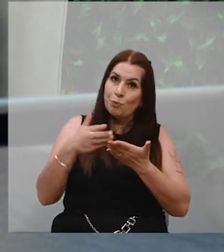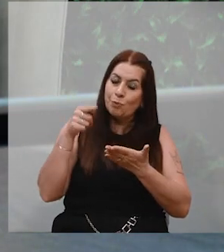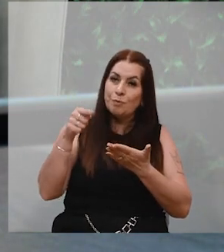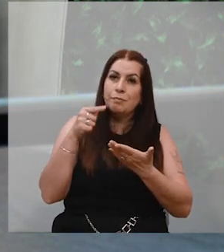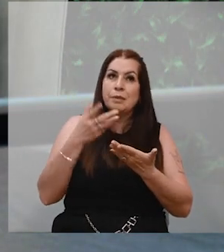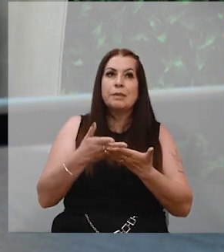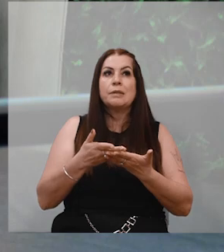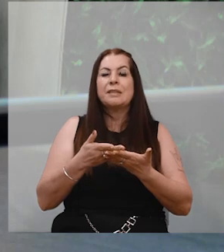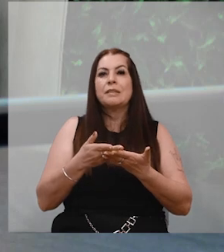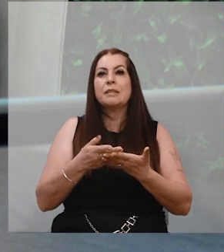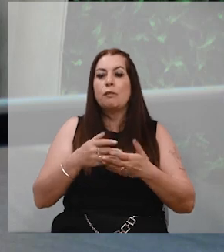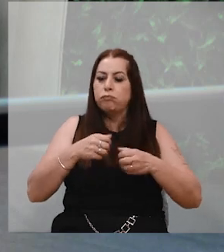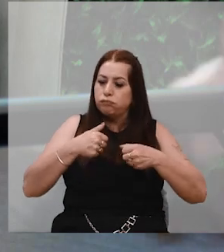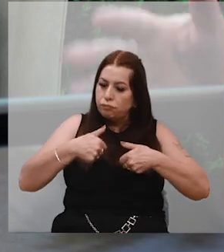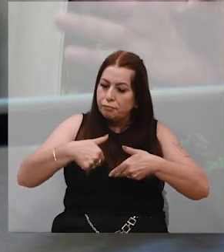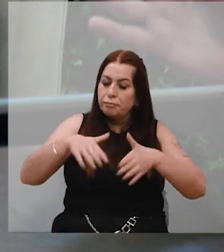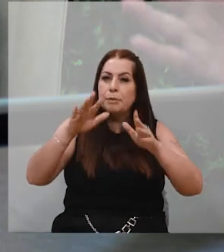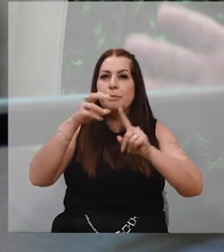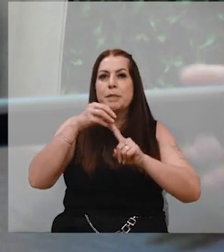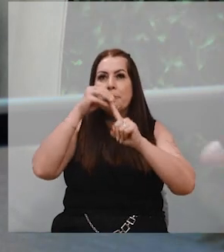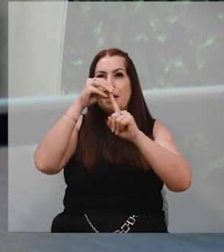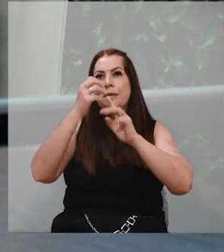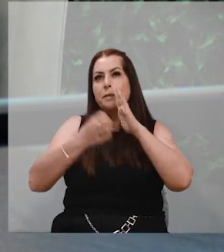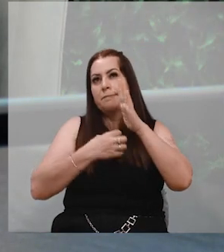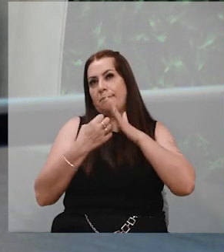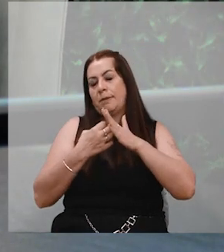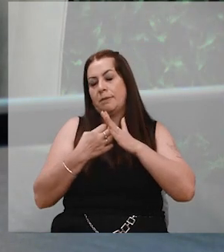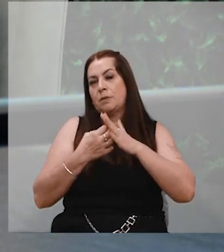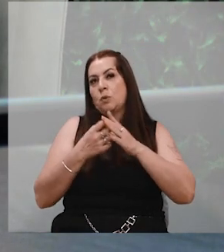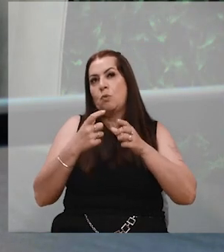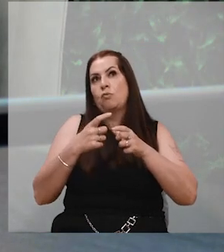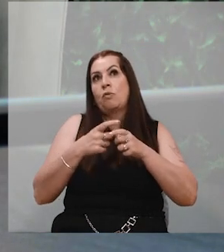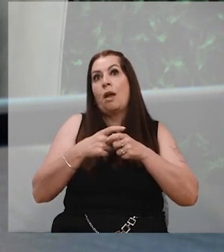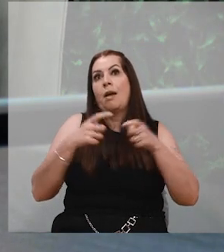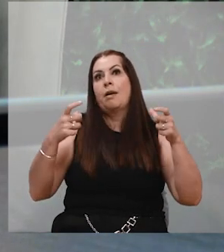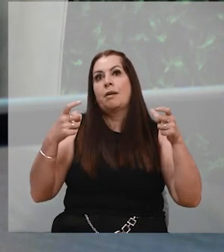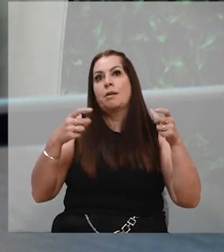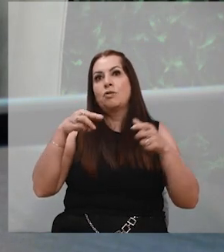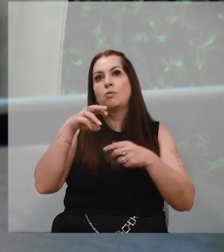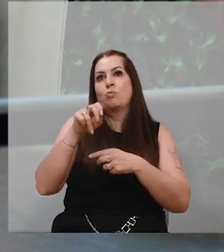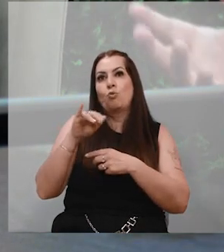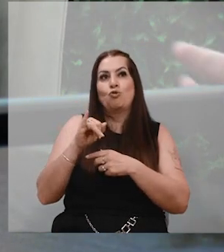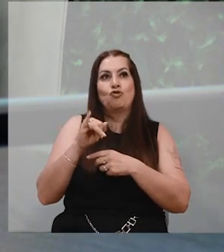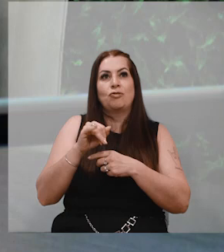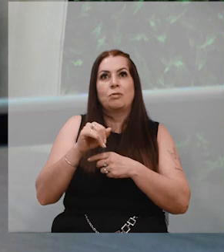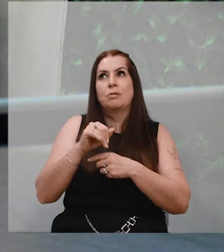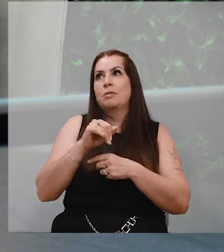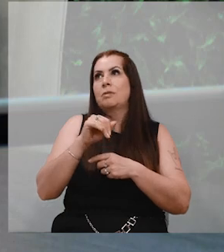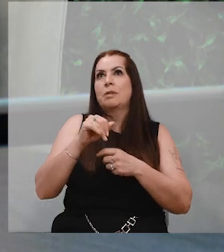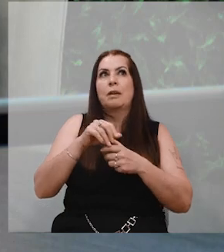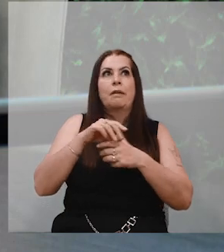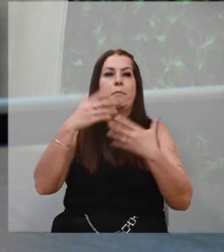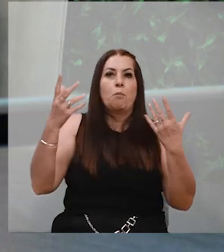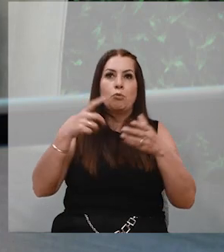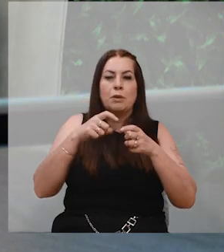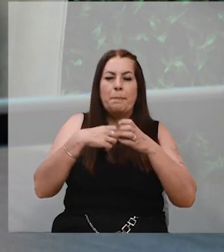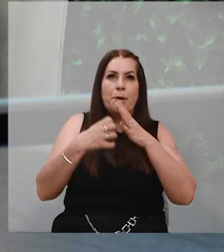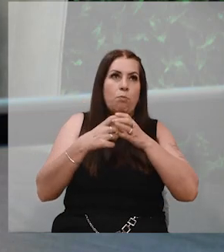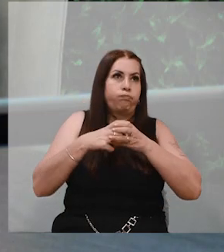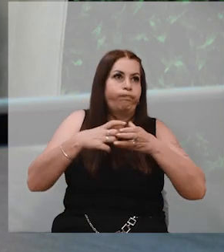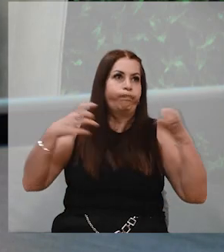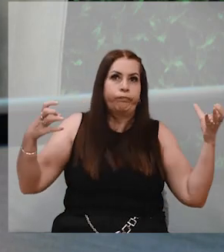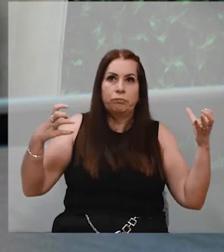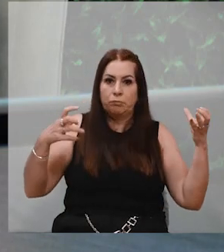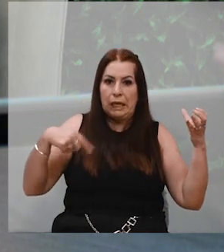dali a gente viu deslanchar as principais empresas e hoje a gente tem grandes multinacionais aqui, né? De grandes empresas que acabam